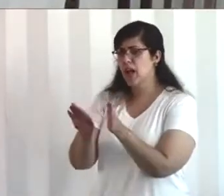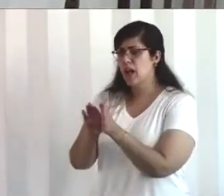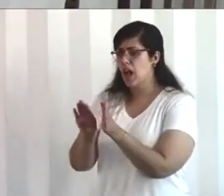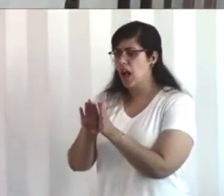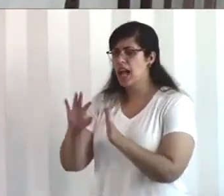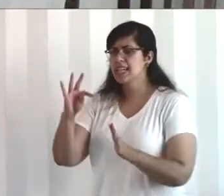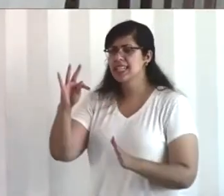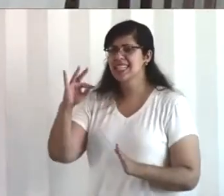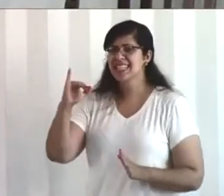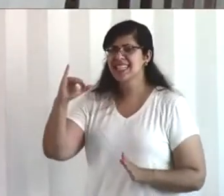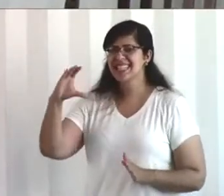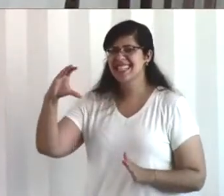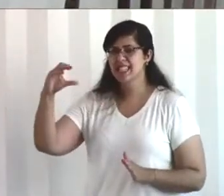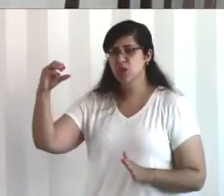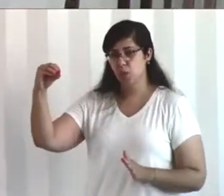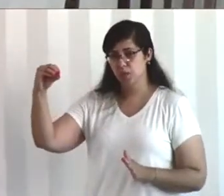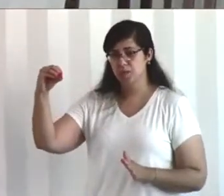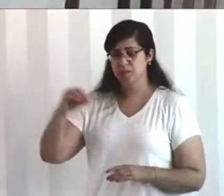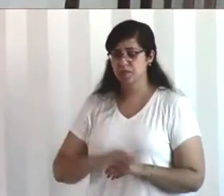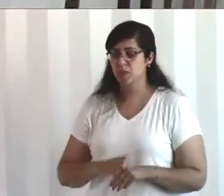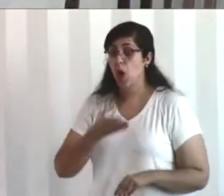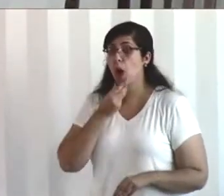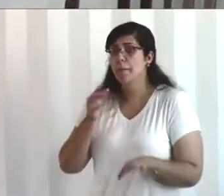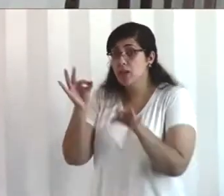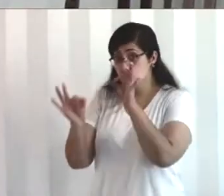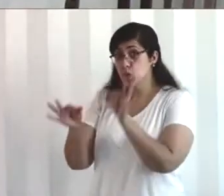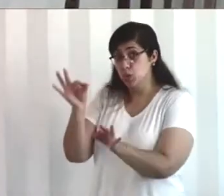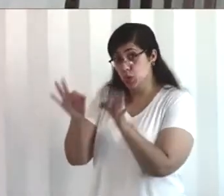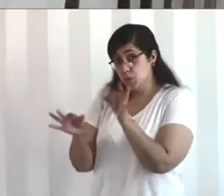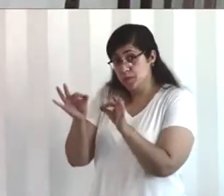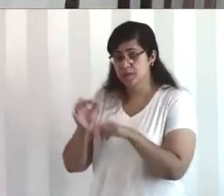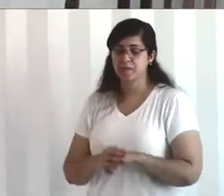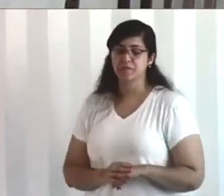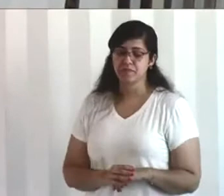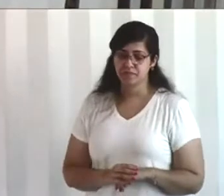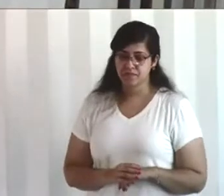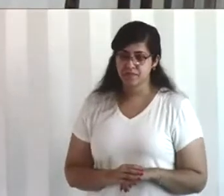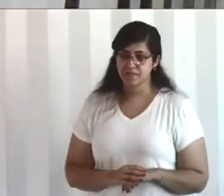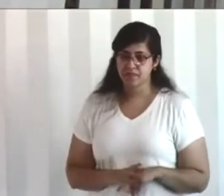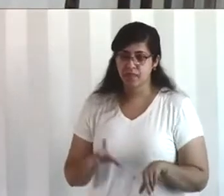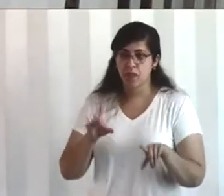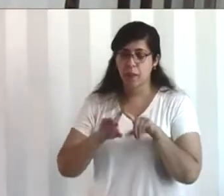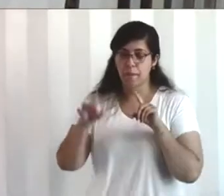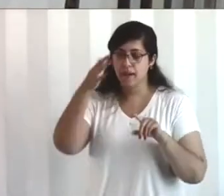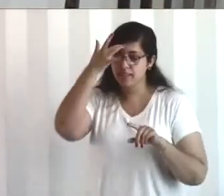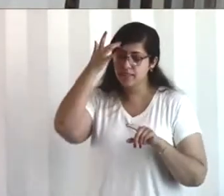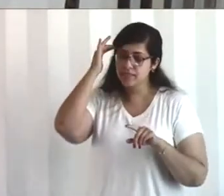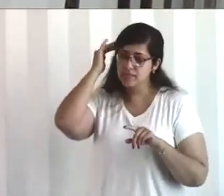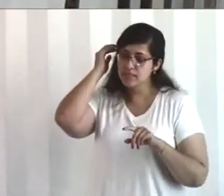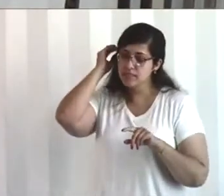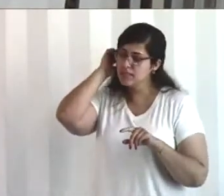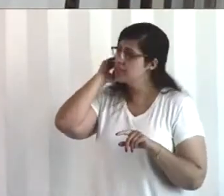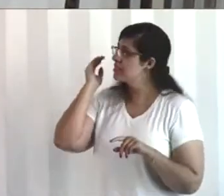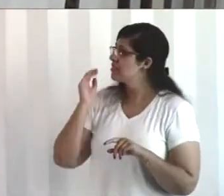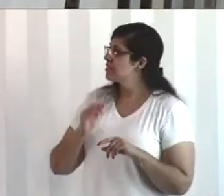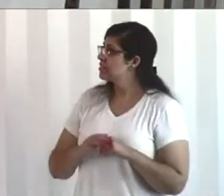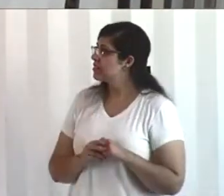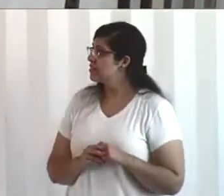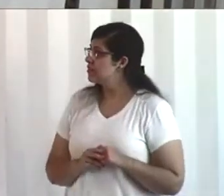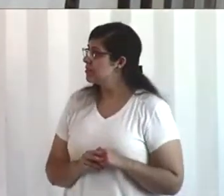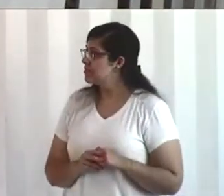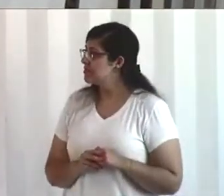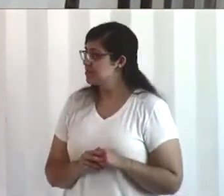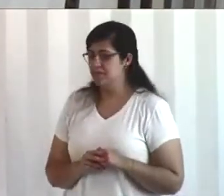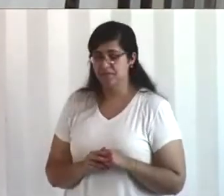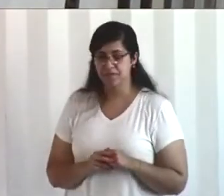Tício Justo, provavelmente esse Tício Justo é aquele que é conhecido como Gaio nas Escrituras.